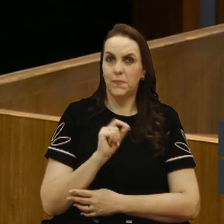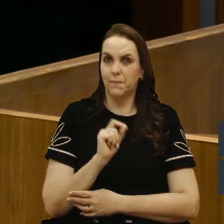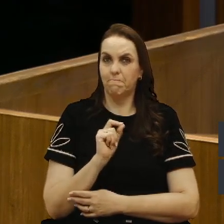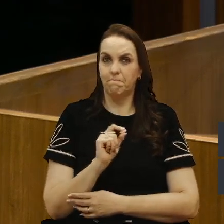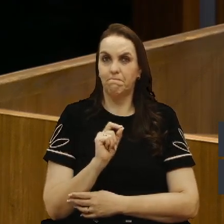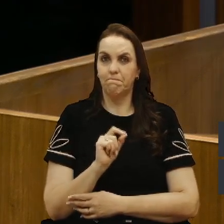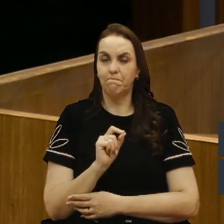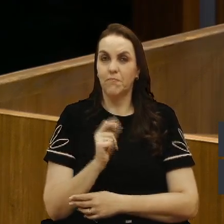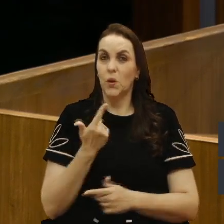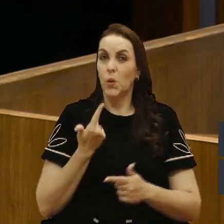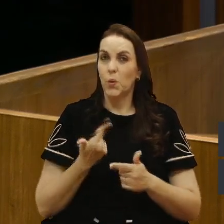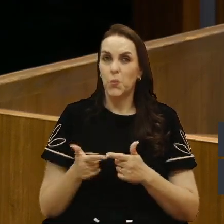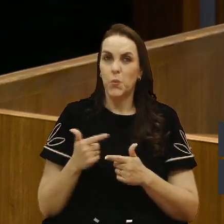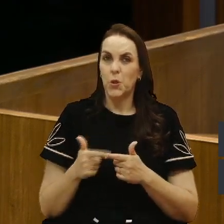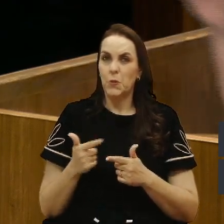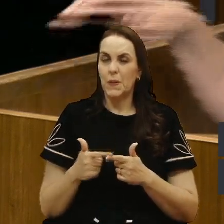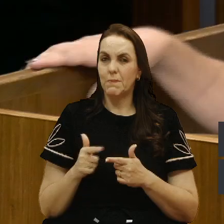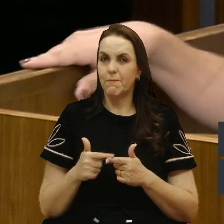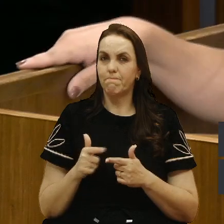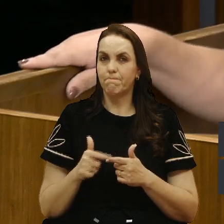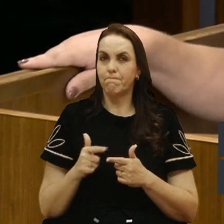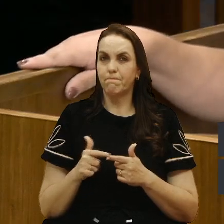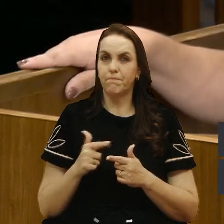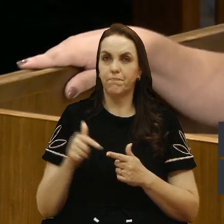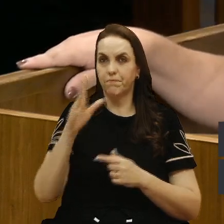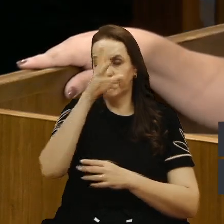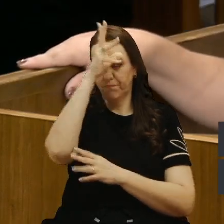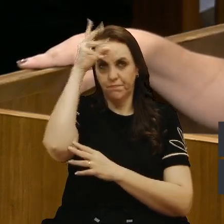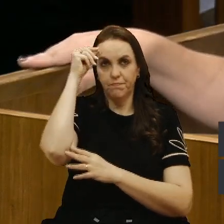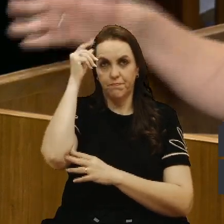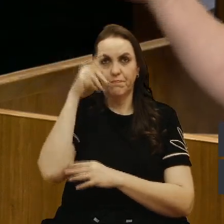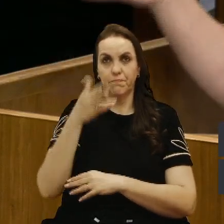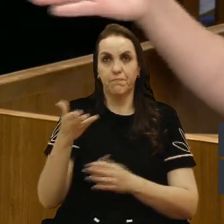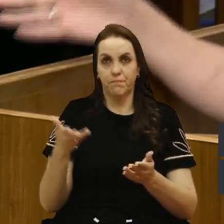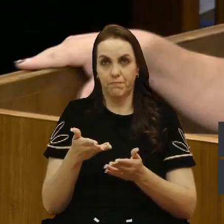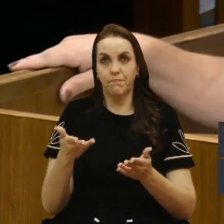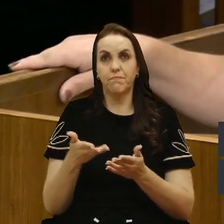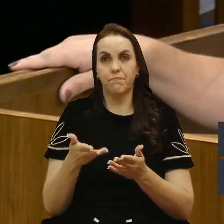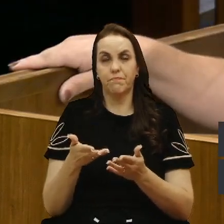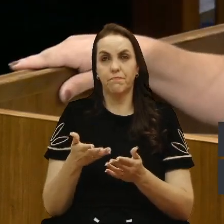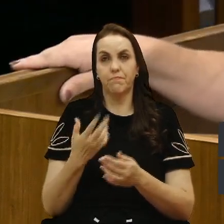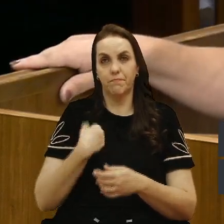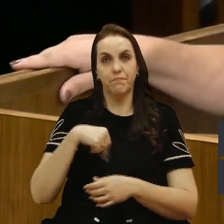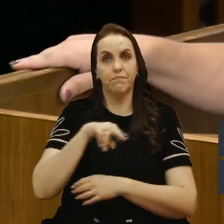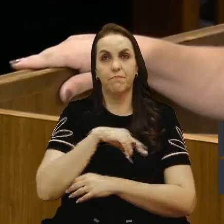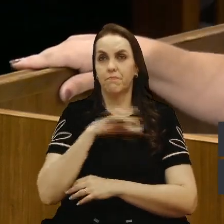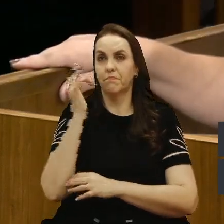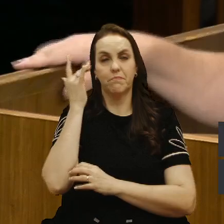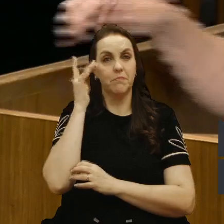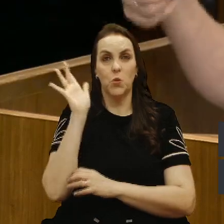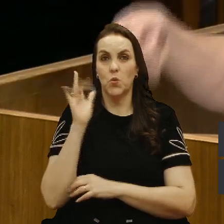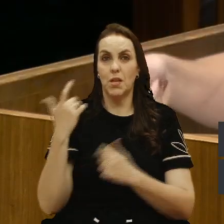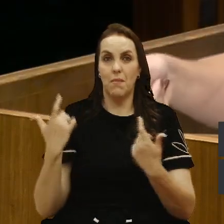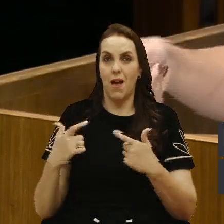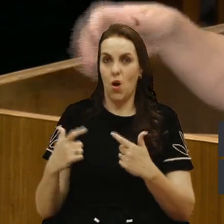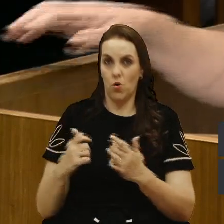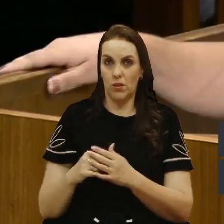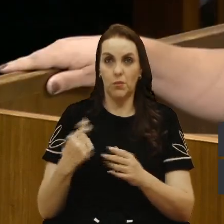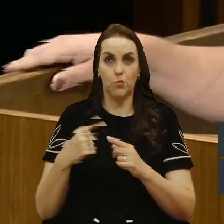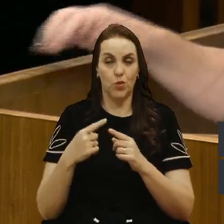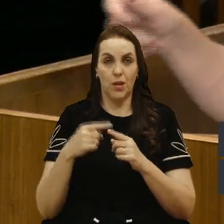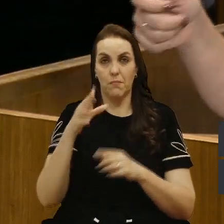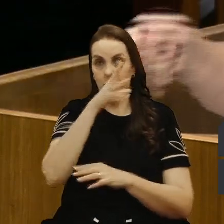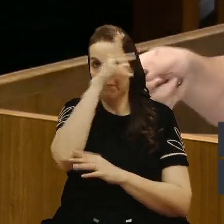esse problema que a prefeitura está, a gente realmente não sabe onde é que é, porque o